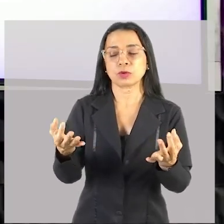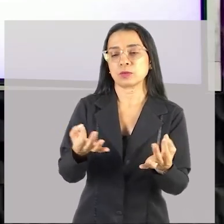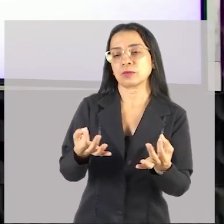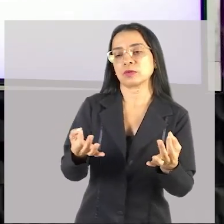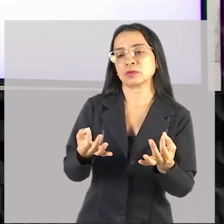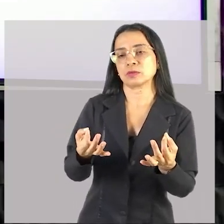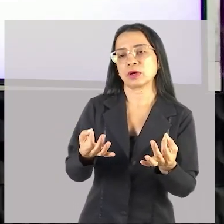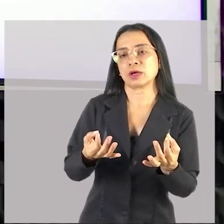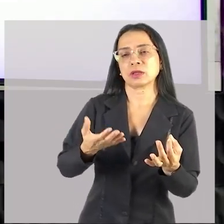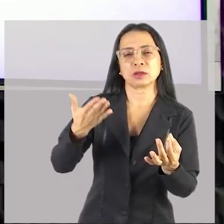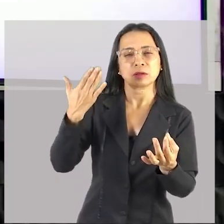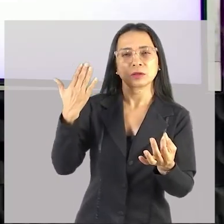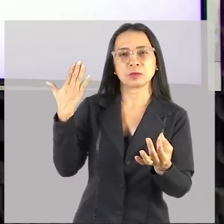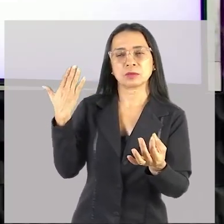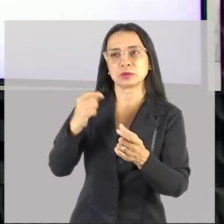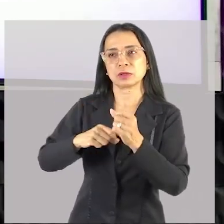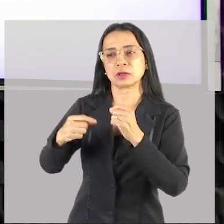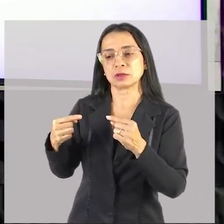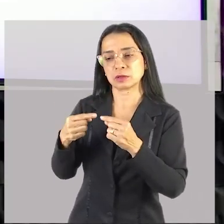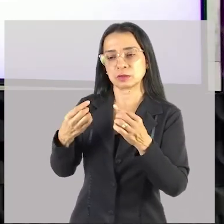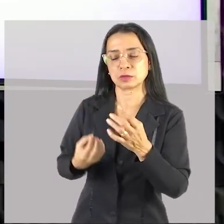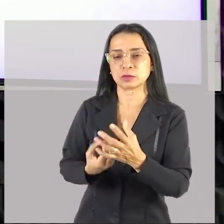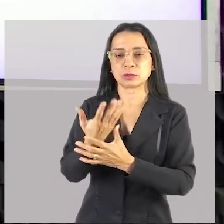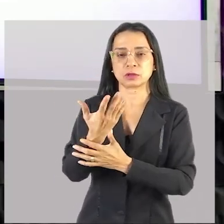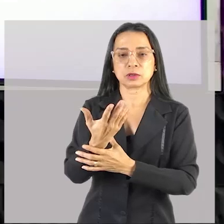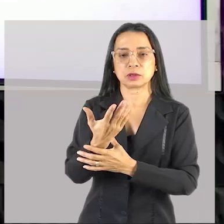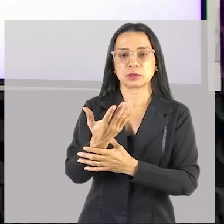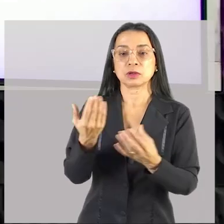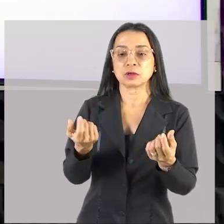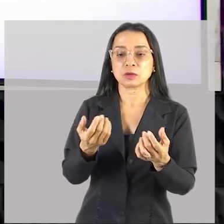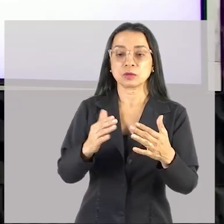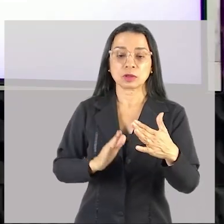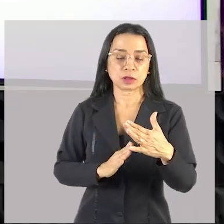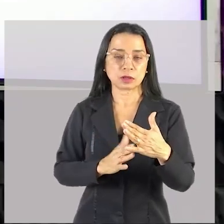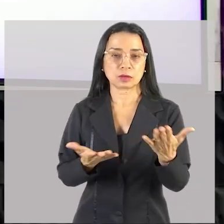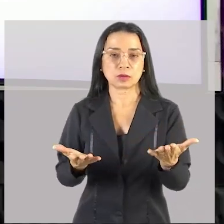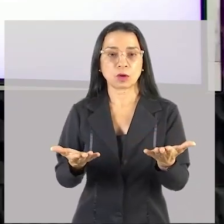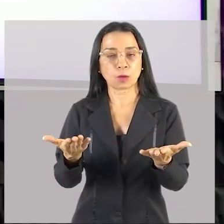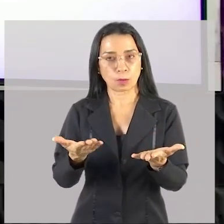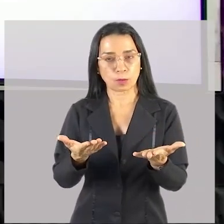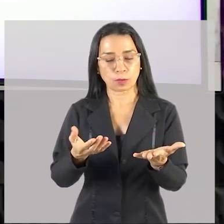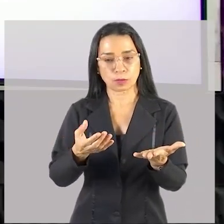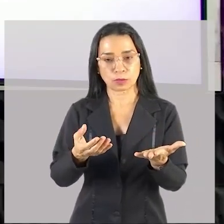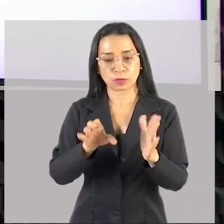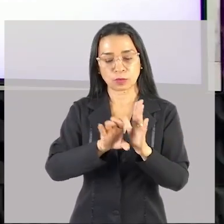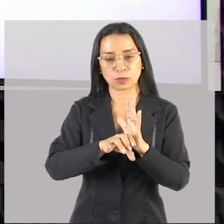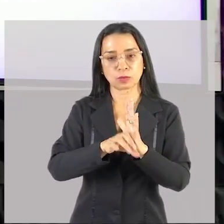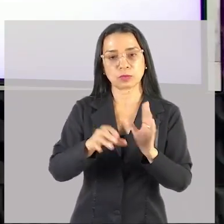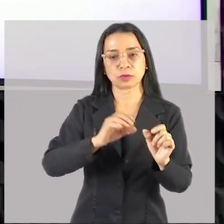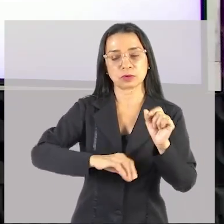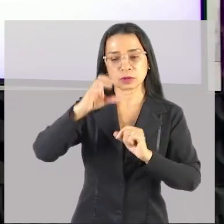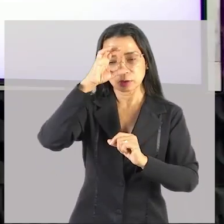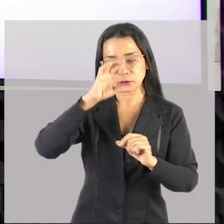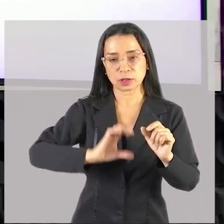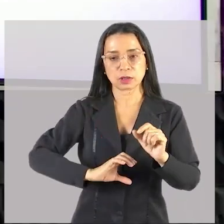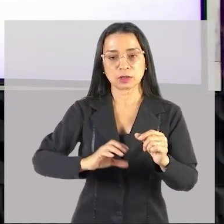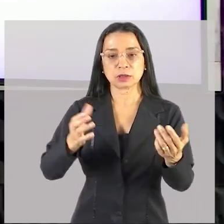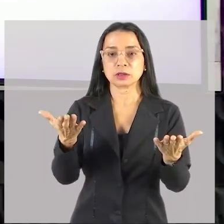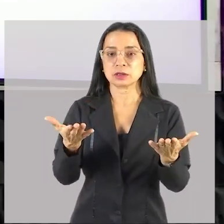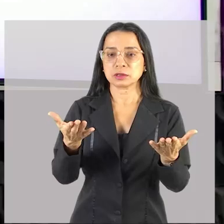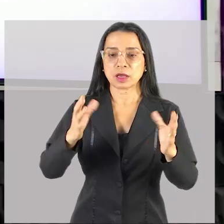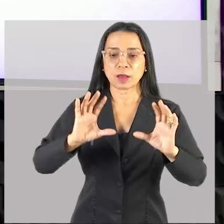era uma democracia direta e muito restrita ao conceito de cidadão. Hoje o conceito de cidadania, por exemplo, ele é muito mais